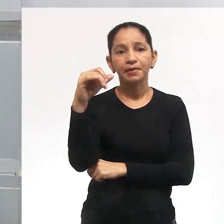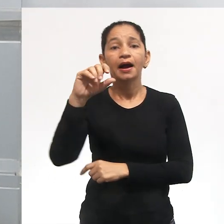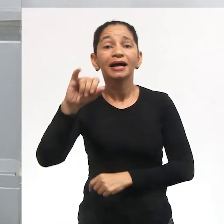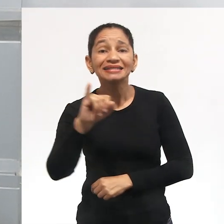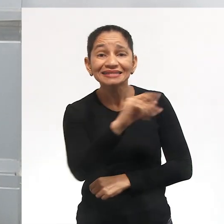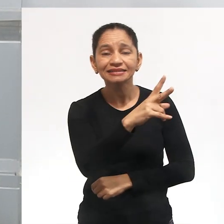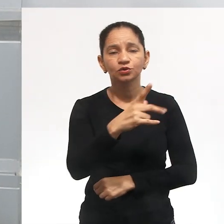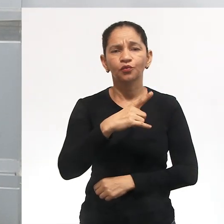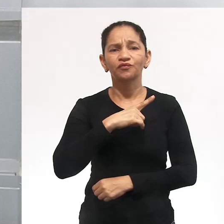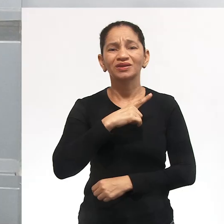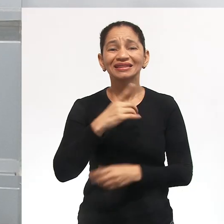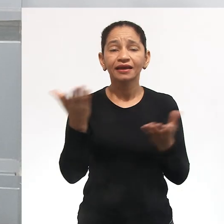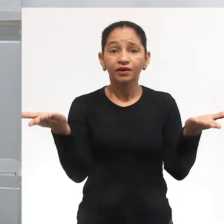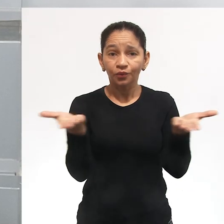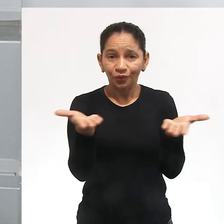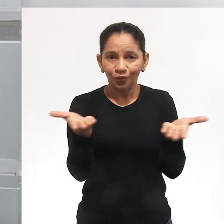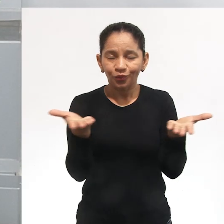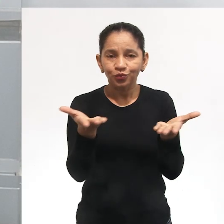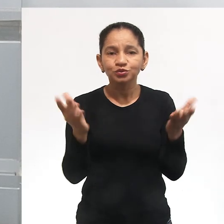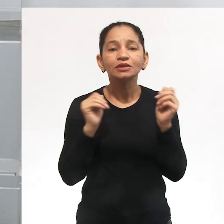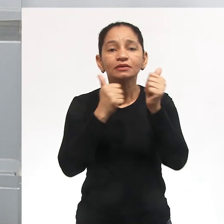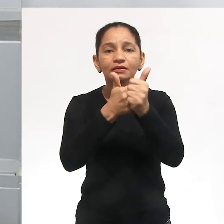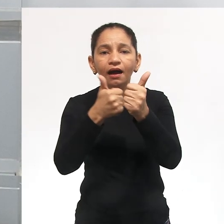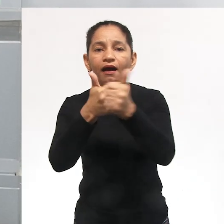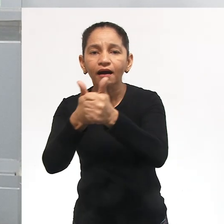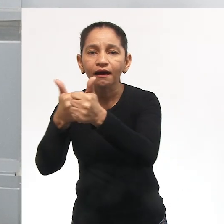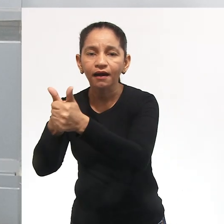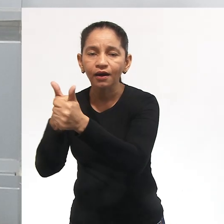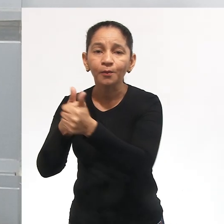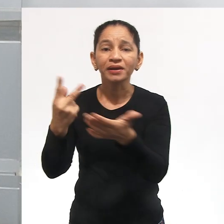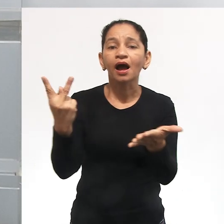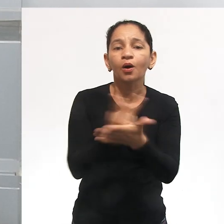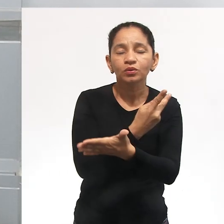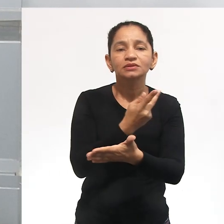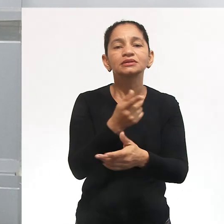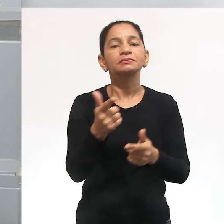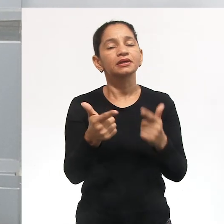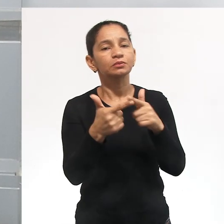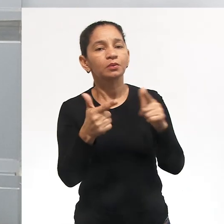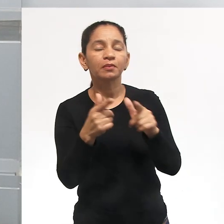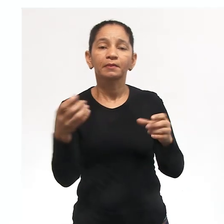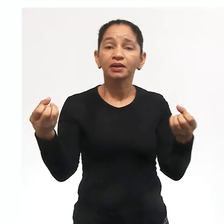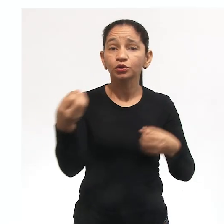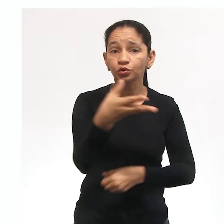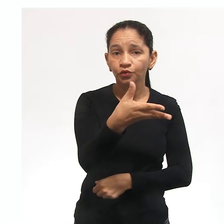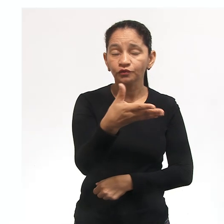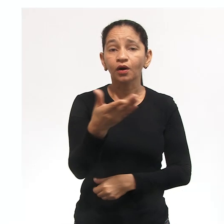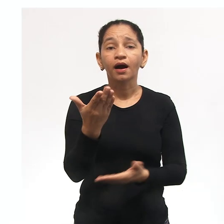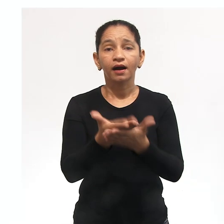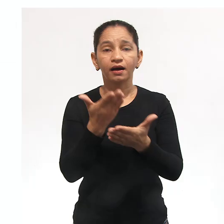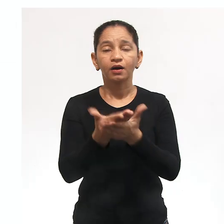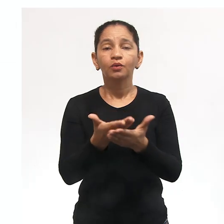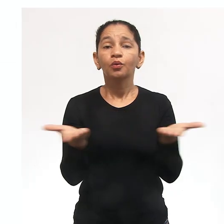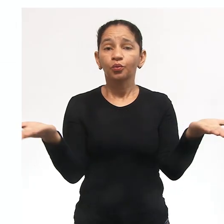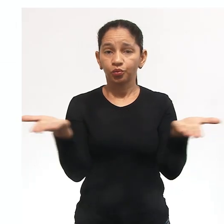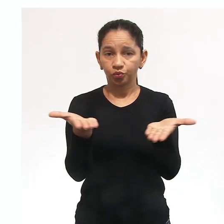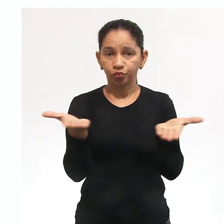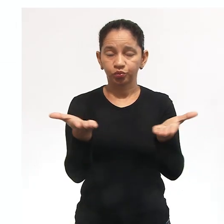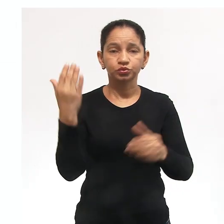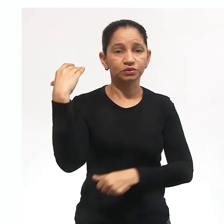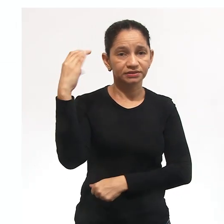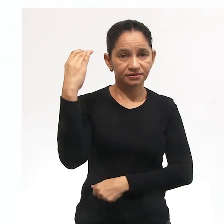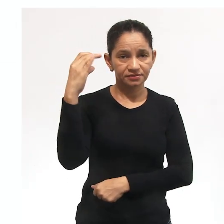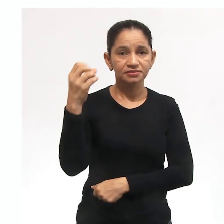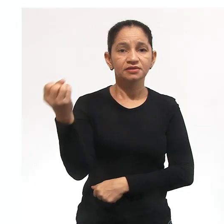ciência moderna, ela busca entender e sempre está acompanhando para buscar resultados e soluções. Na aula de hoje